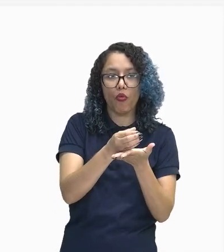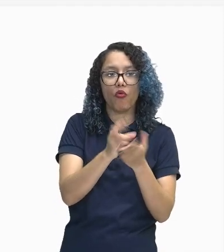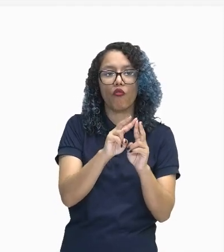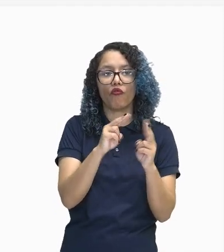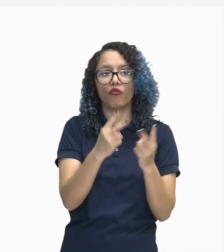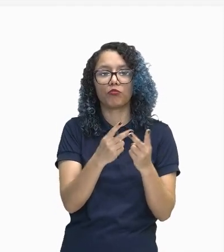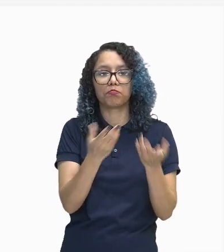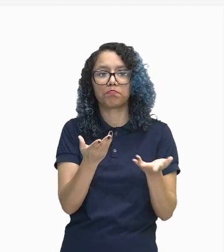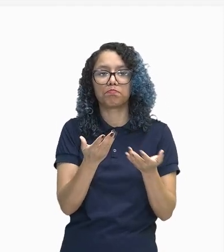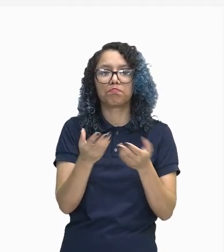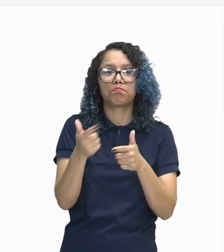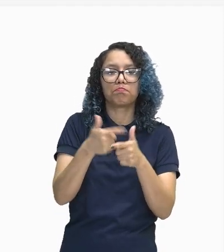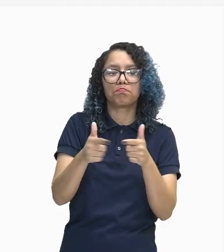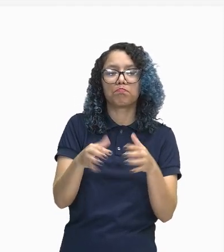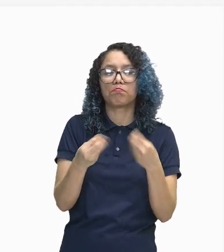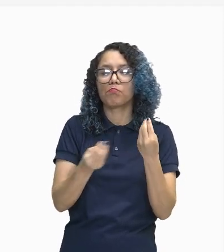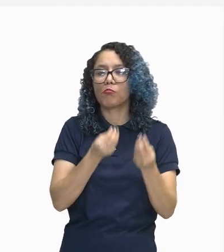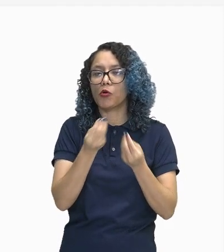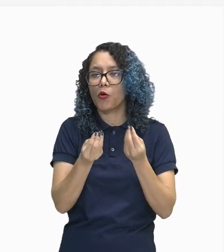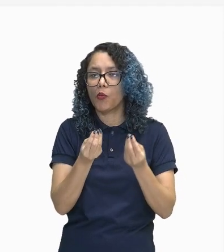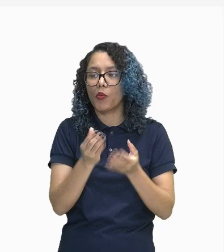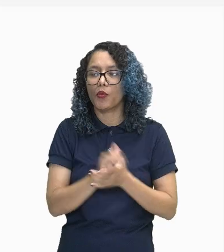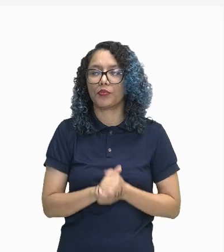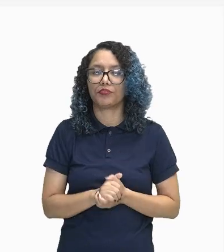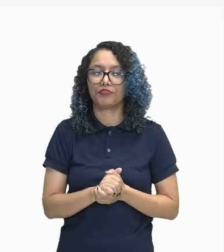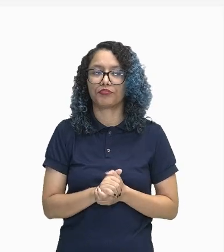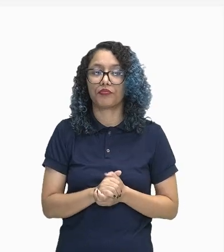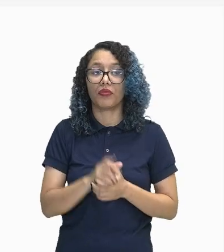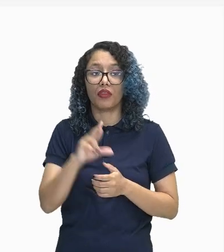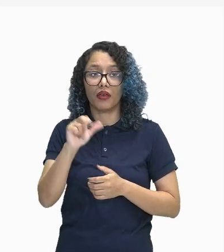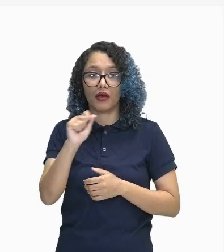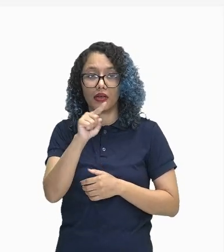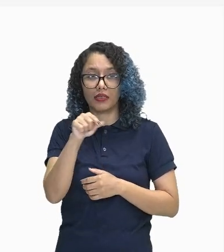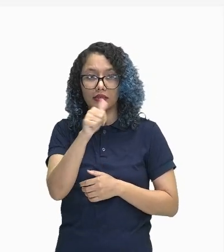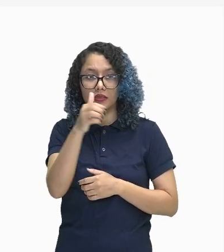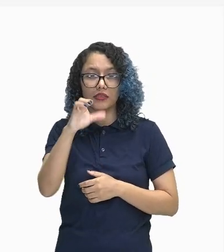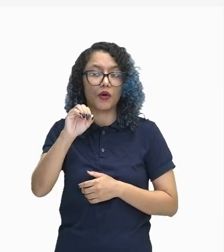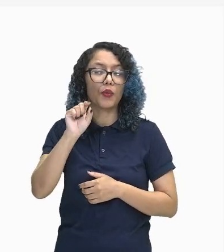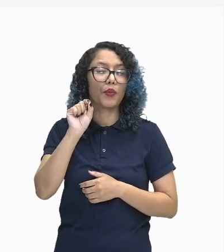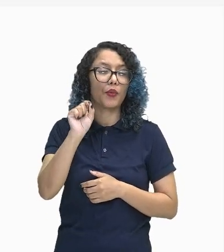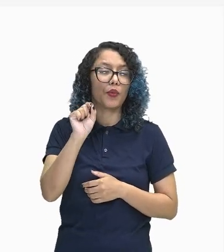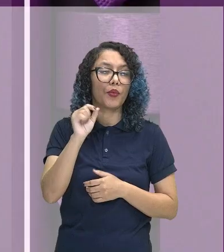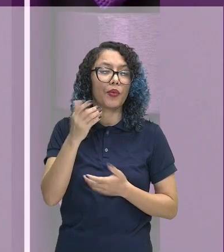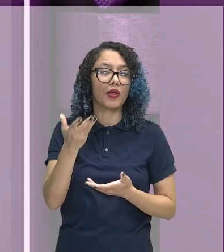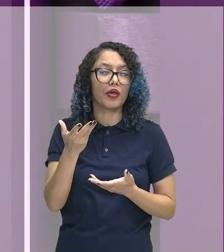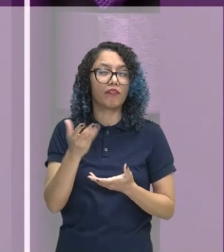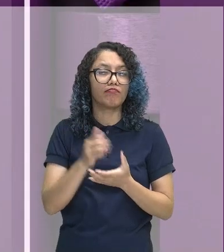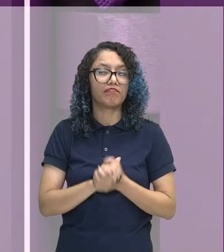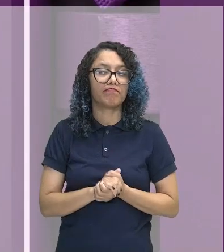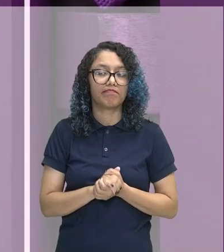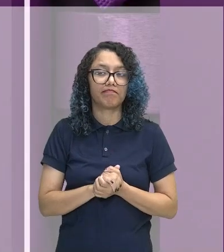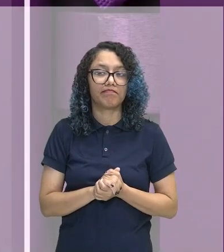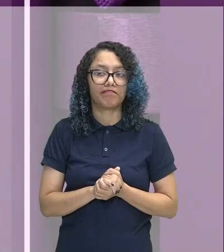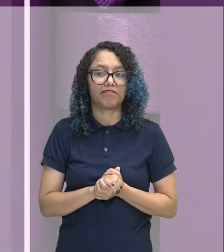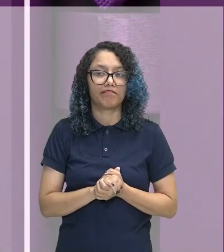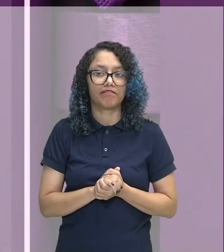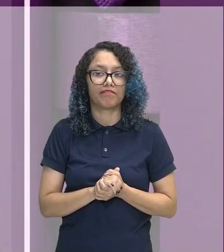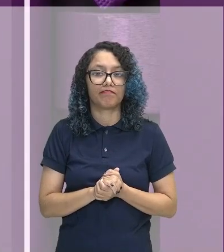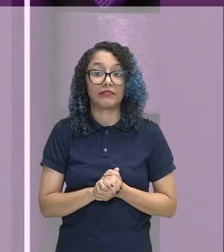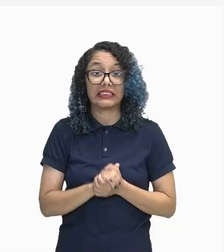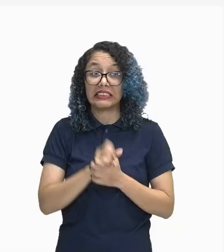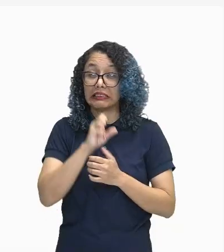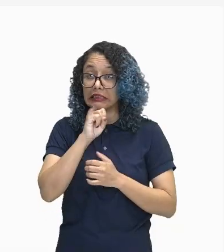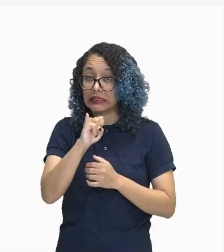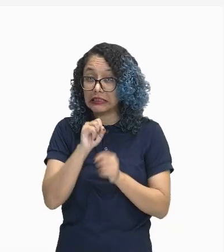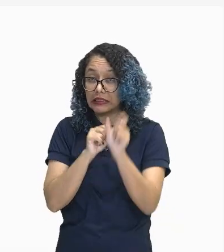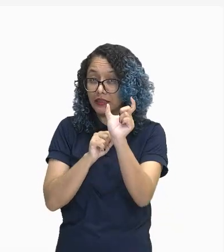Falou razão, o que nos vem à cabeça primeiramente, hein? Quando fala de razão, meus queridos alunos, ó, falou